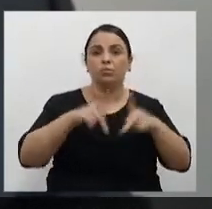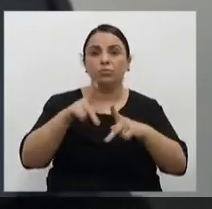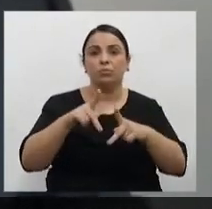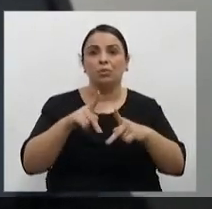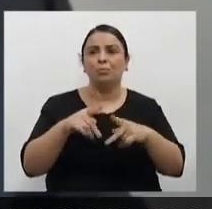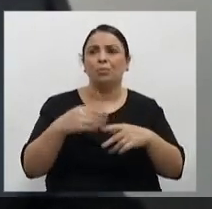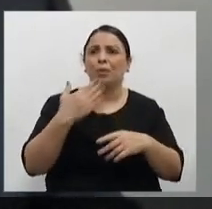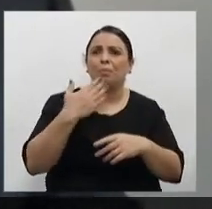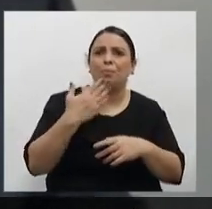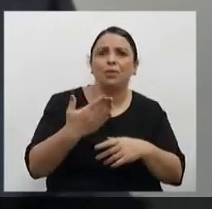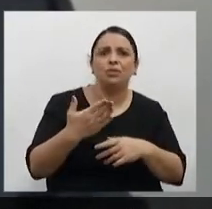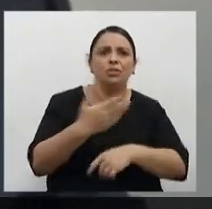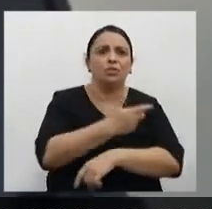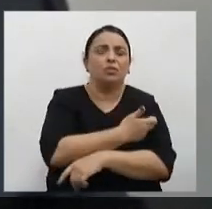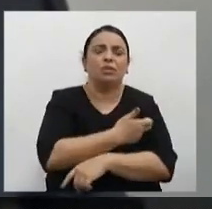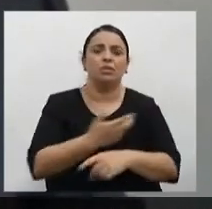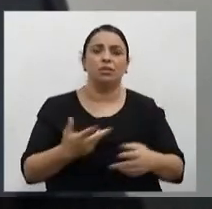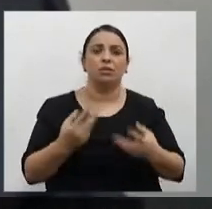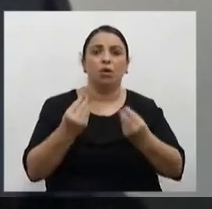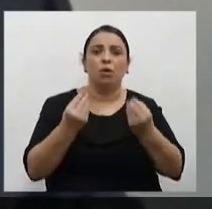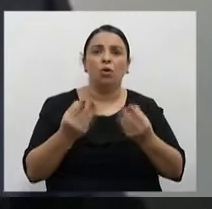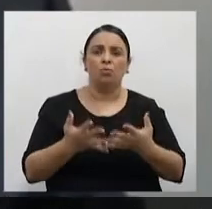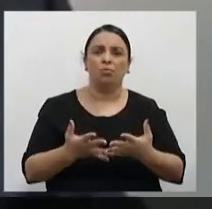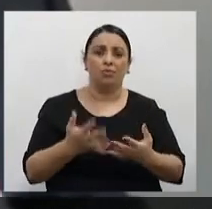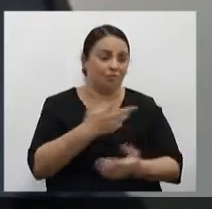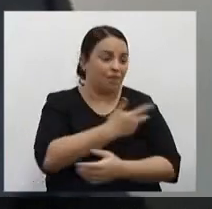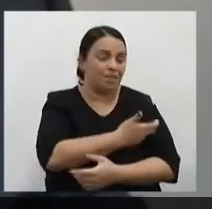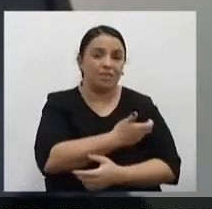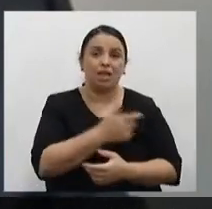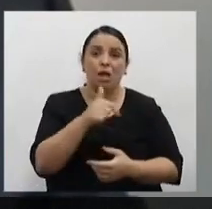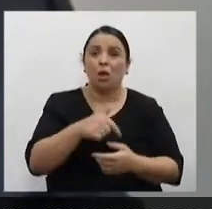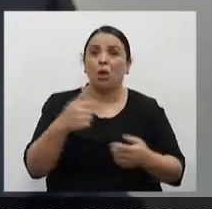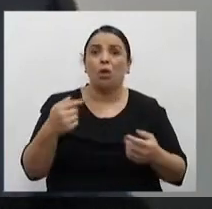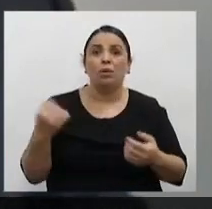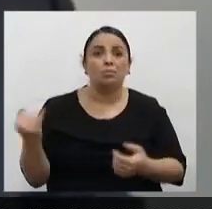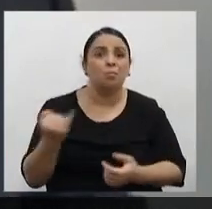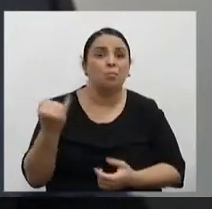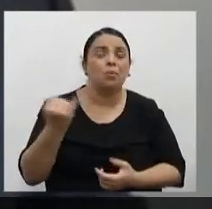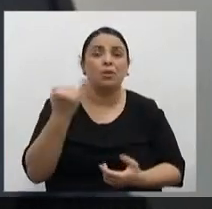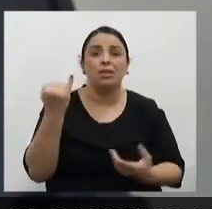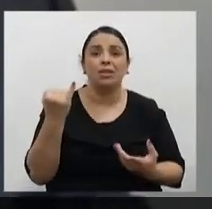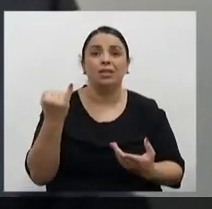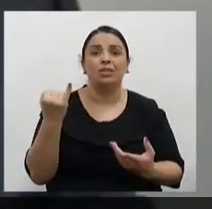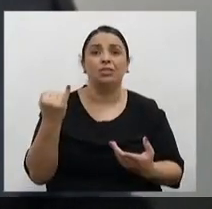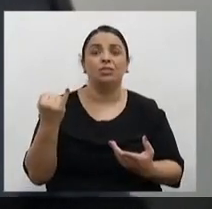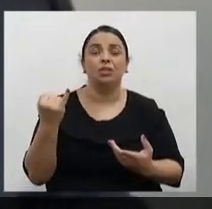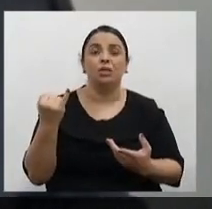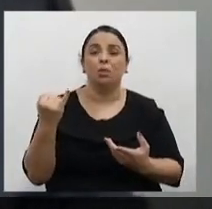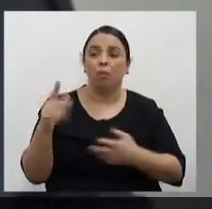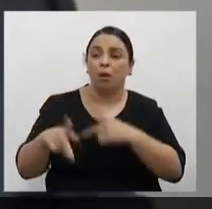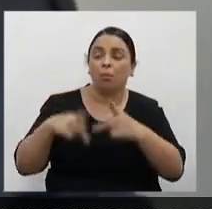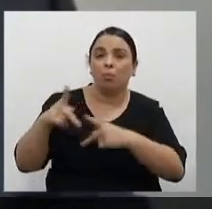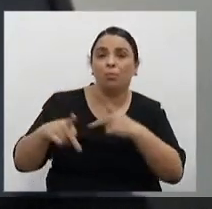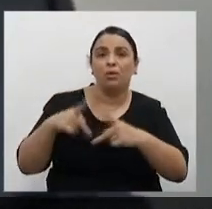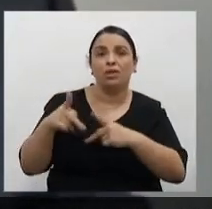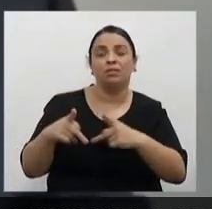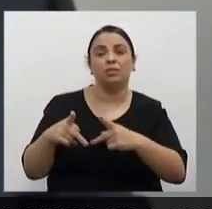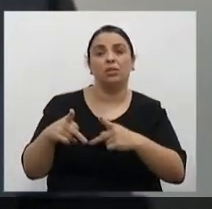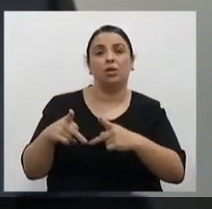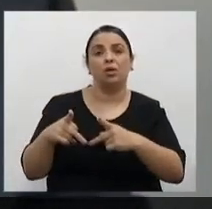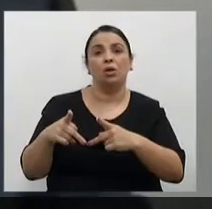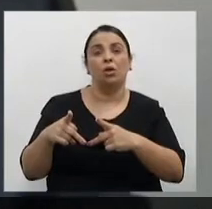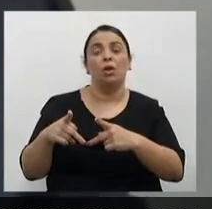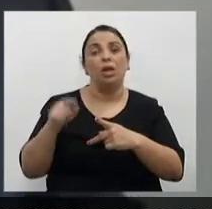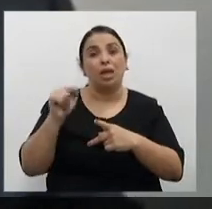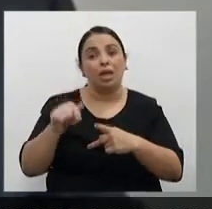pedir vacinas. Coisa básica, extremamente básica para uma população no que tange à saúde pública